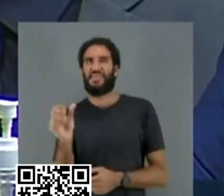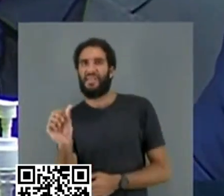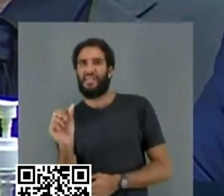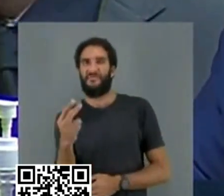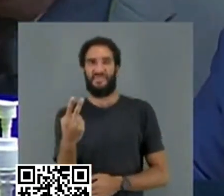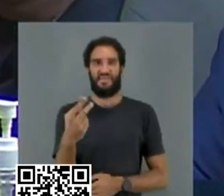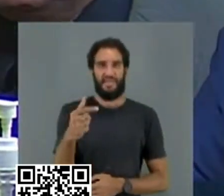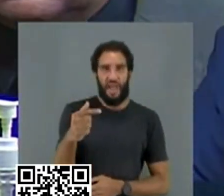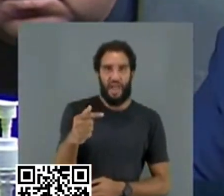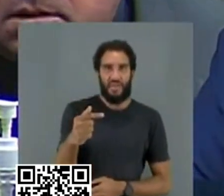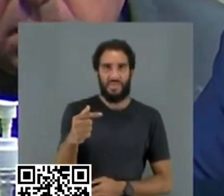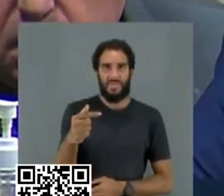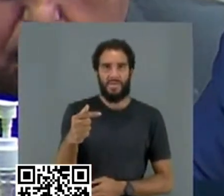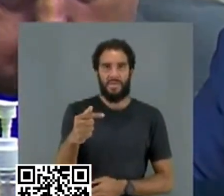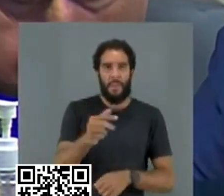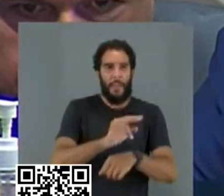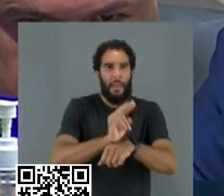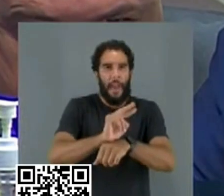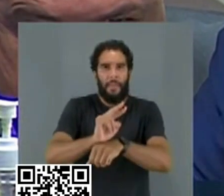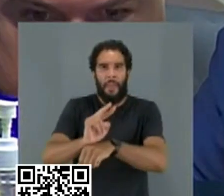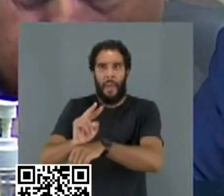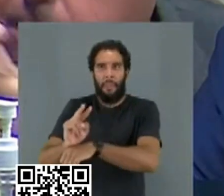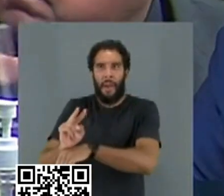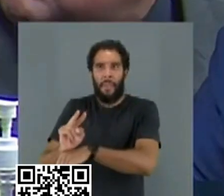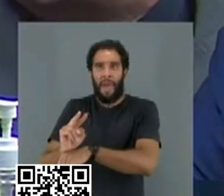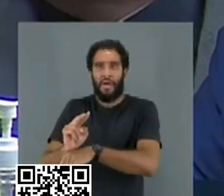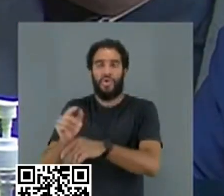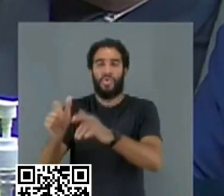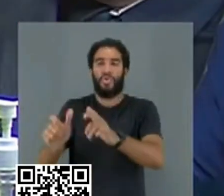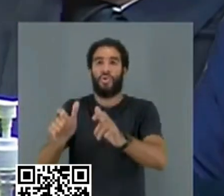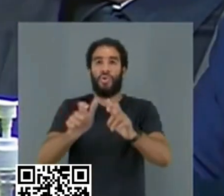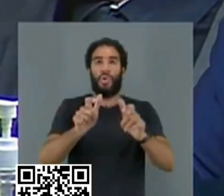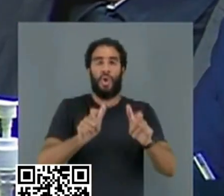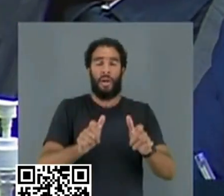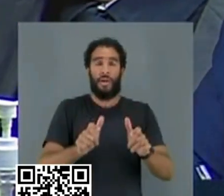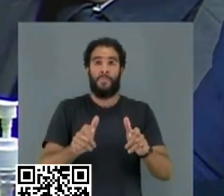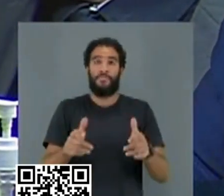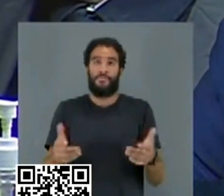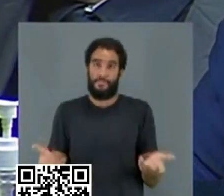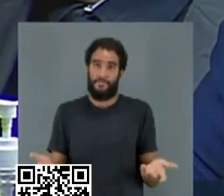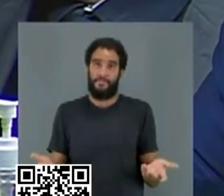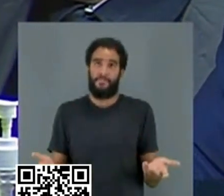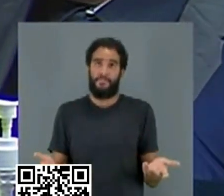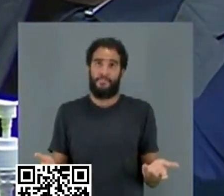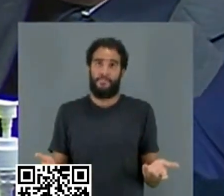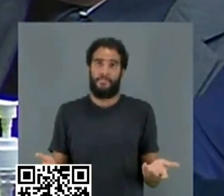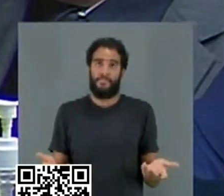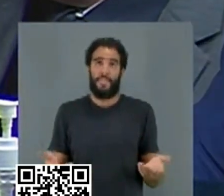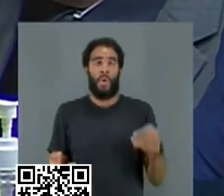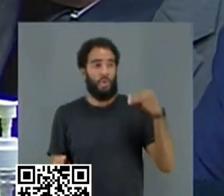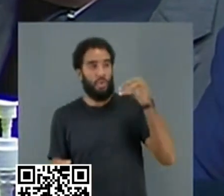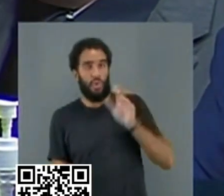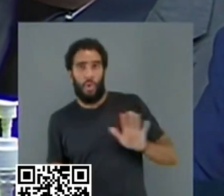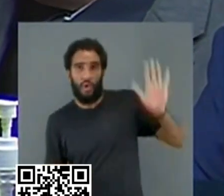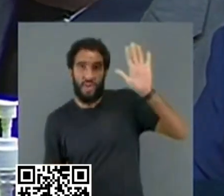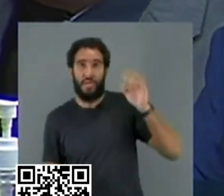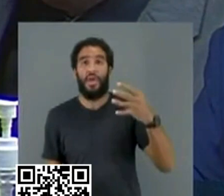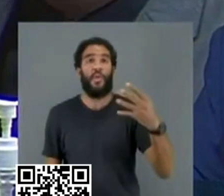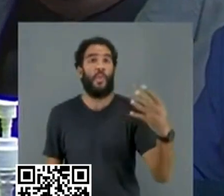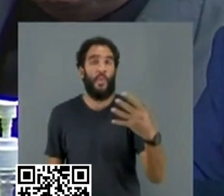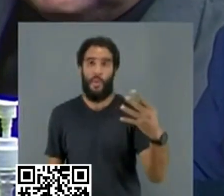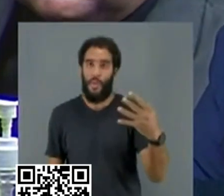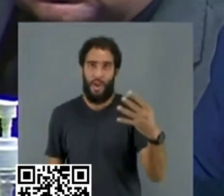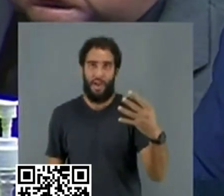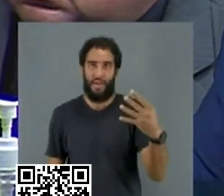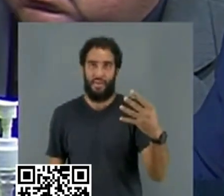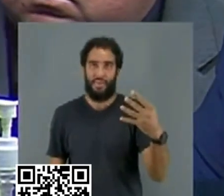veículos fiscalizados por ponto de fiscalização. Então, o Nordeste ficou em 4ª posição,